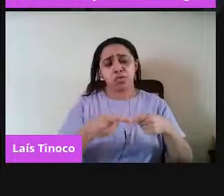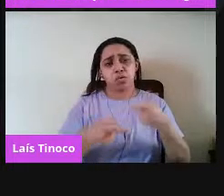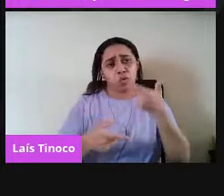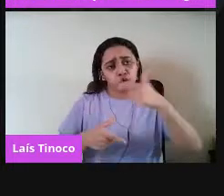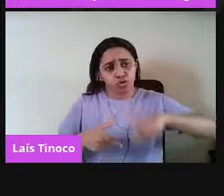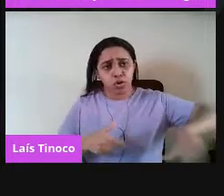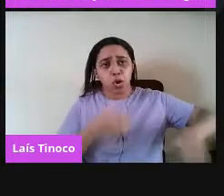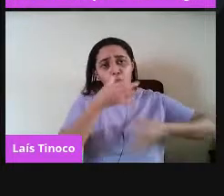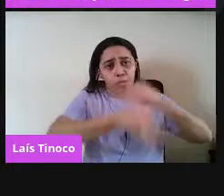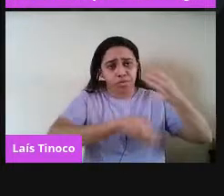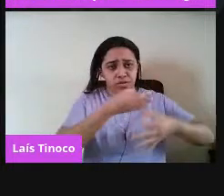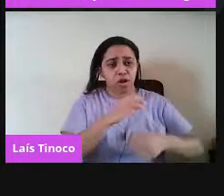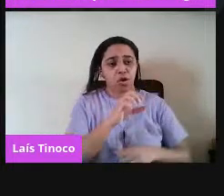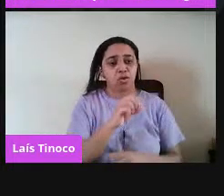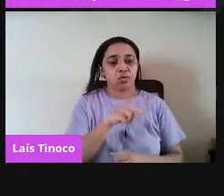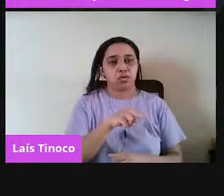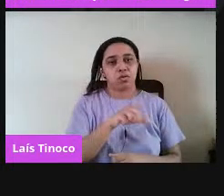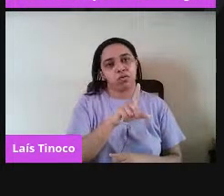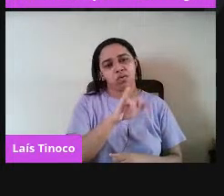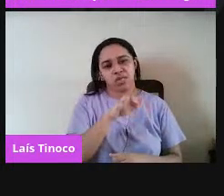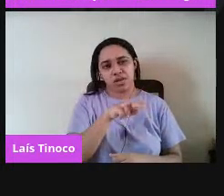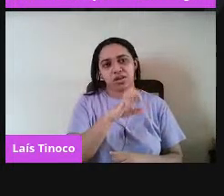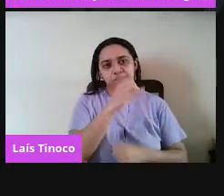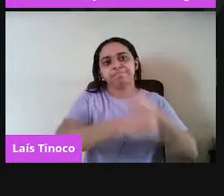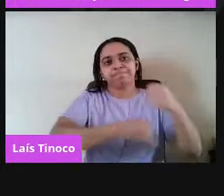comentários online.